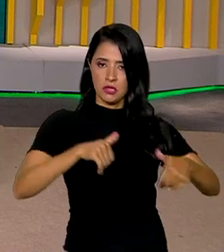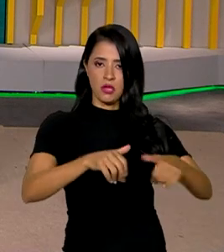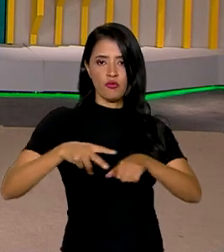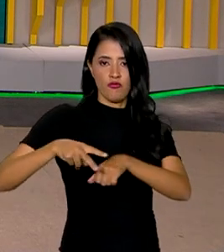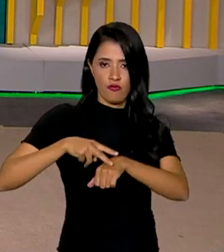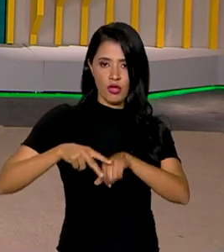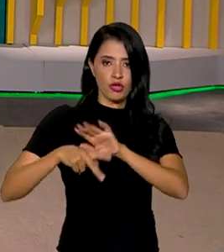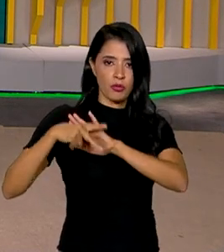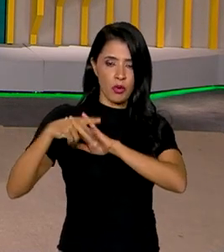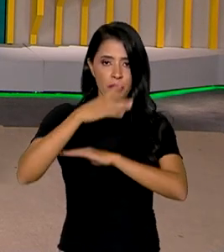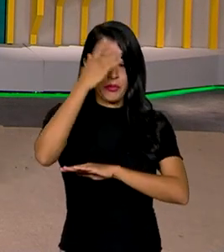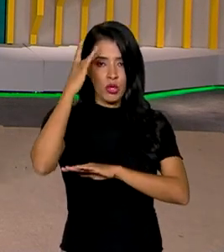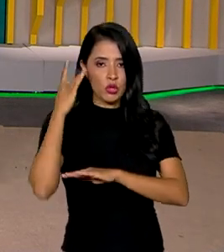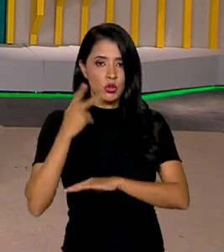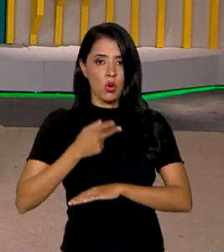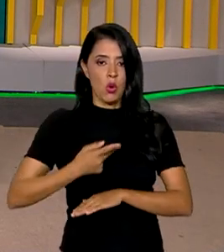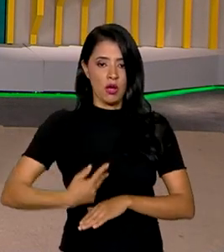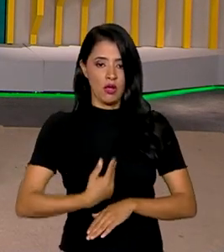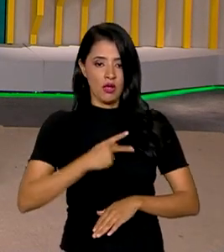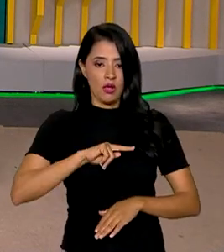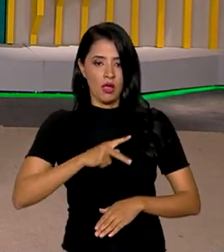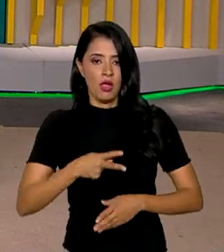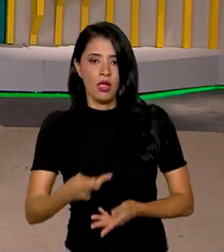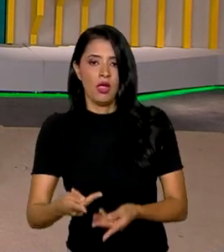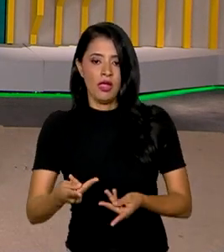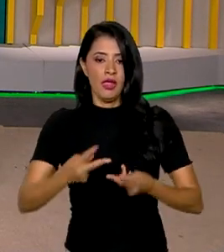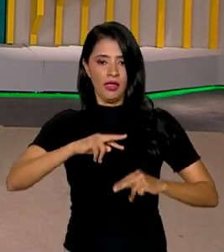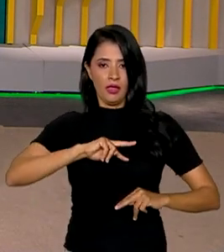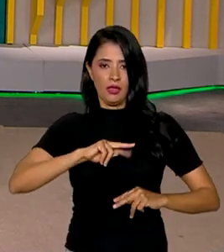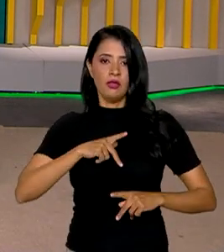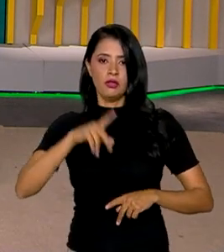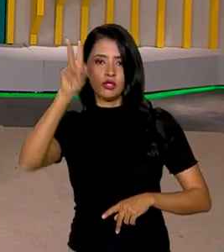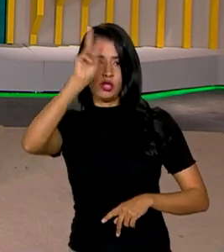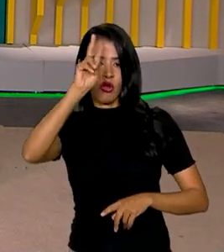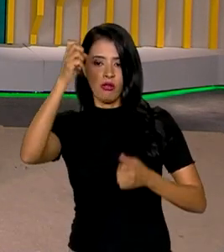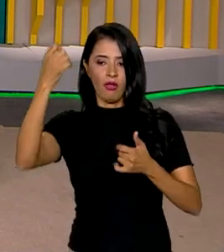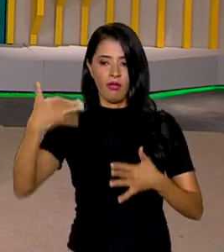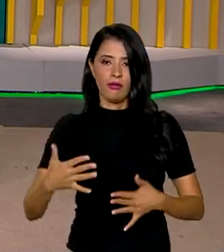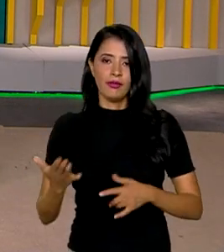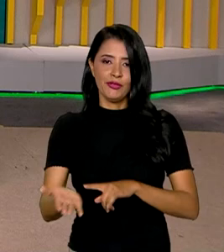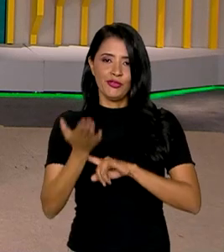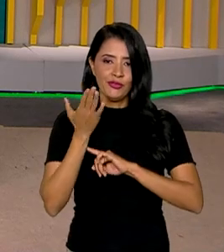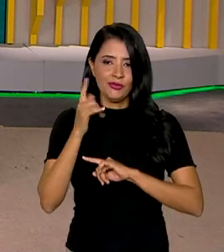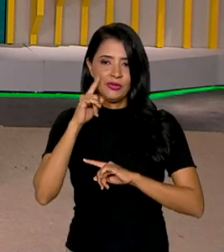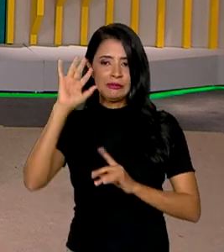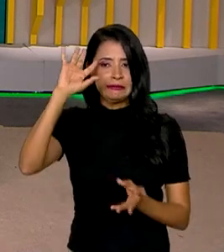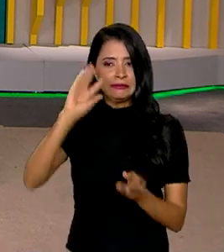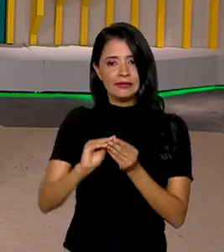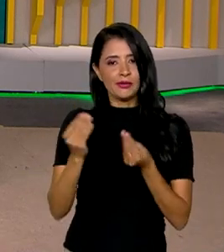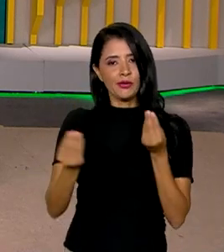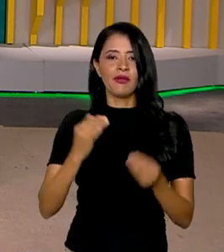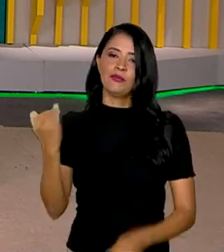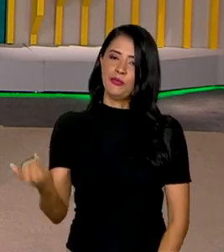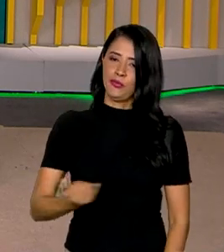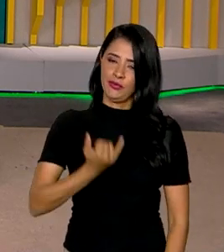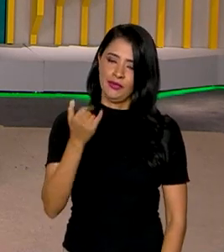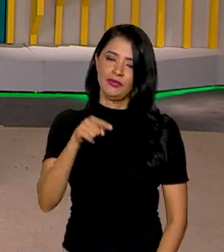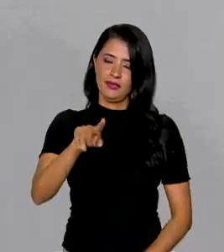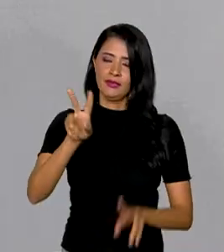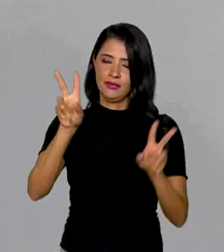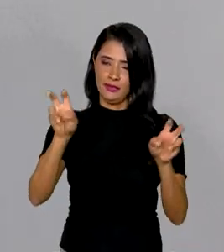dedicado aos doadores e receptores de órgãos muitas histórias e Relatos ajudam a compreender a importância do